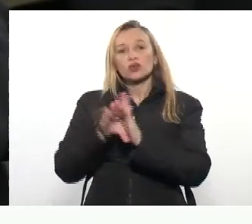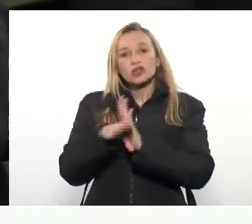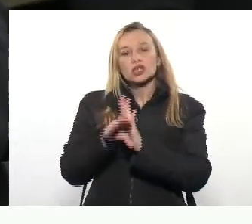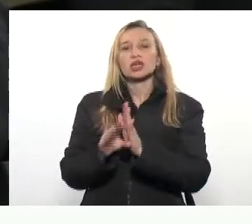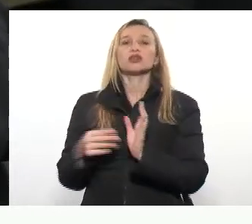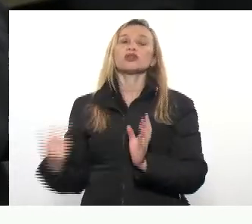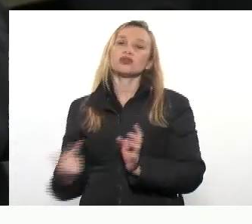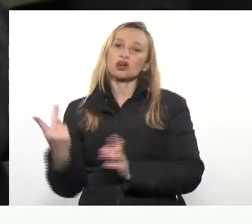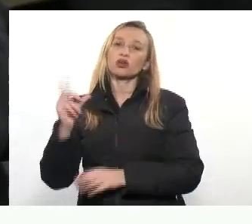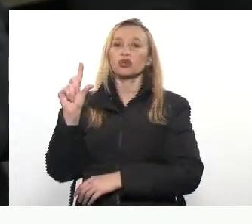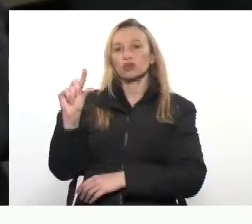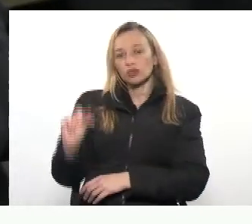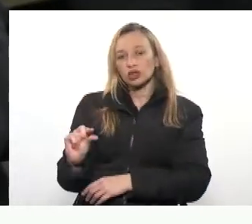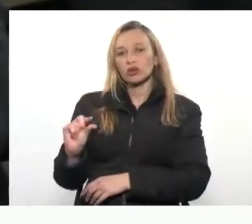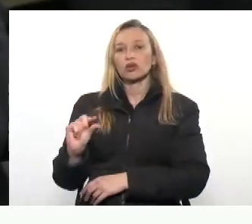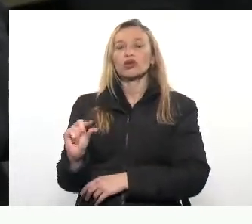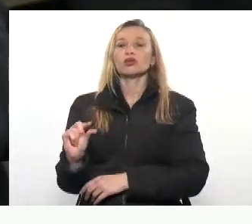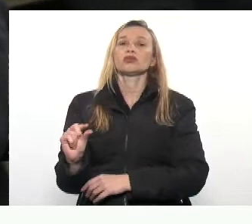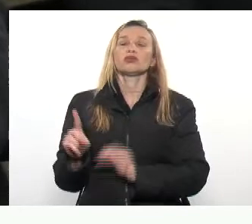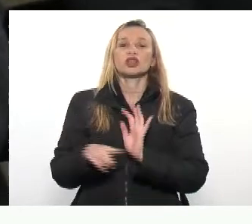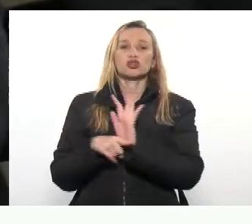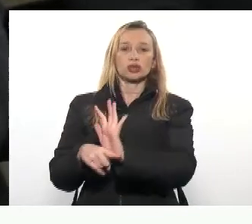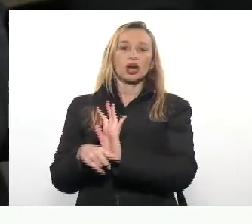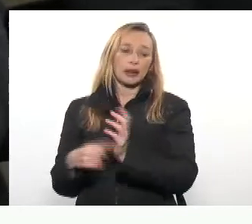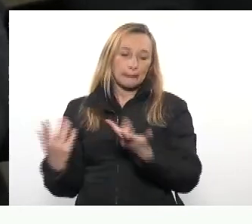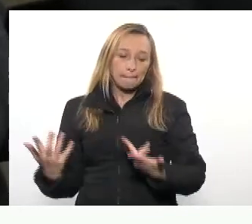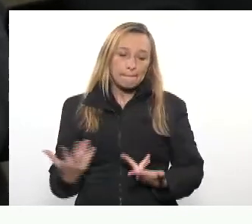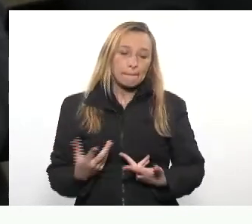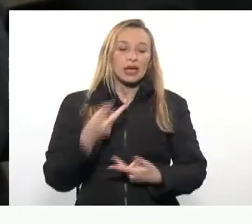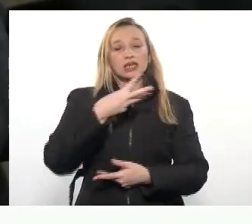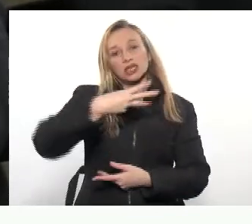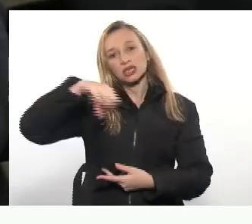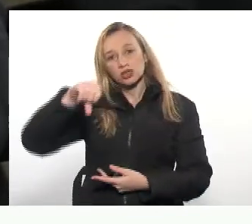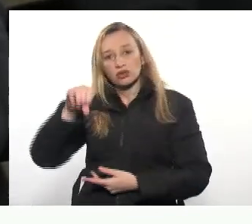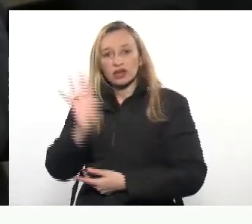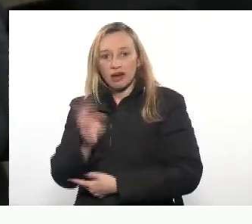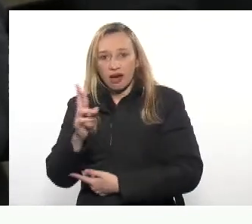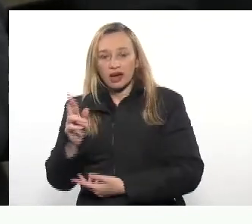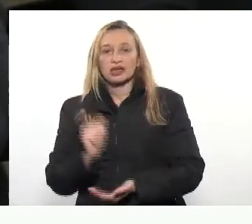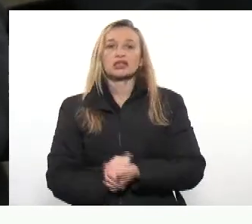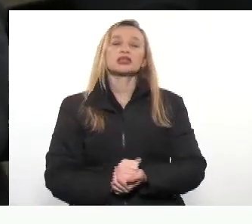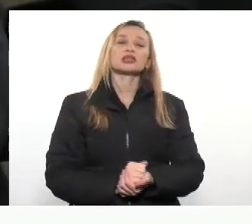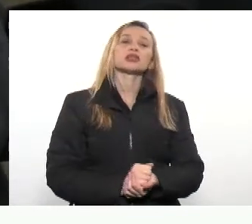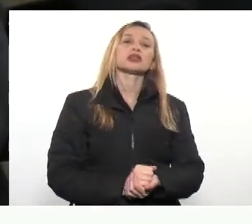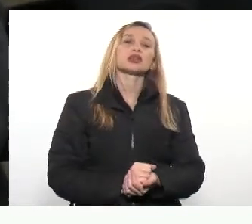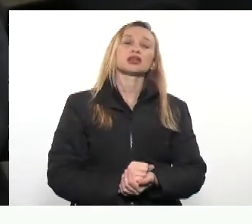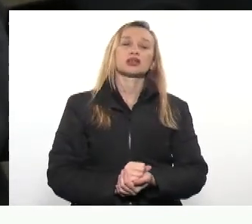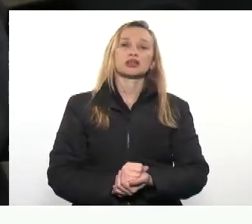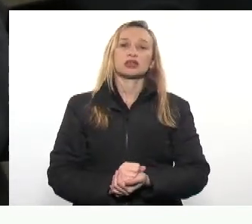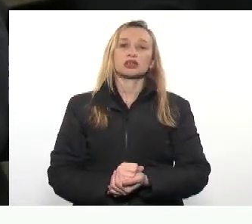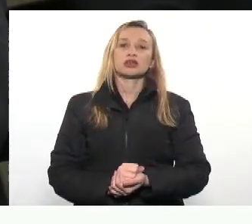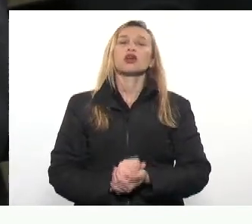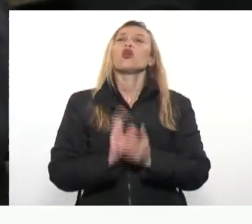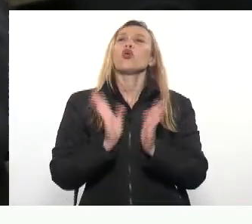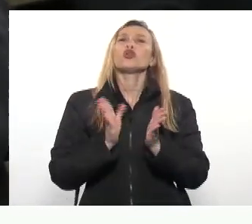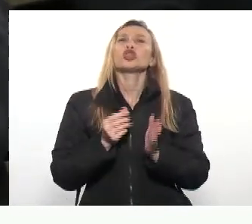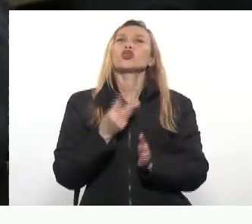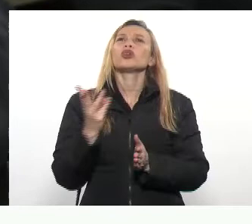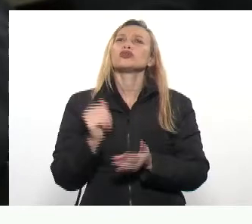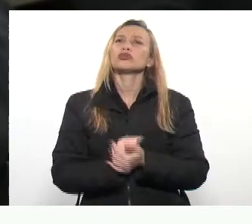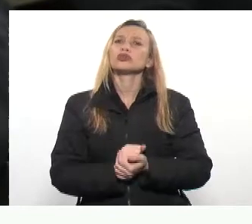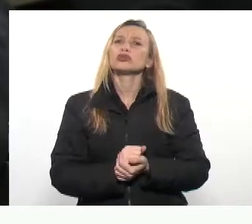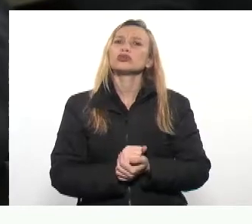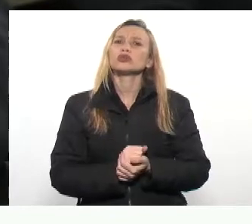tarifa mínima para uma tarifa de disponibilidade de R$ 39,00, no caso da região A. Né? Hoje é quanto?